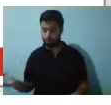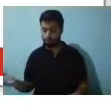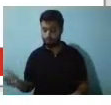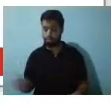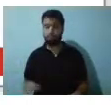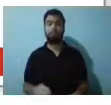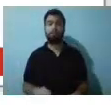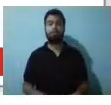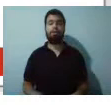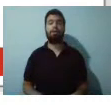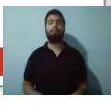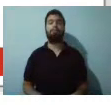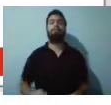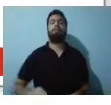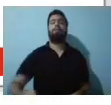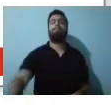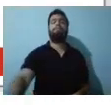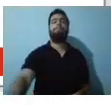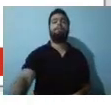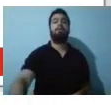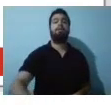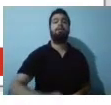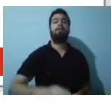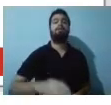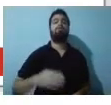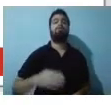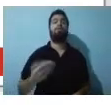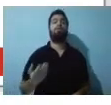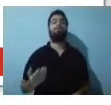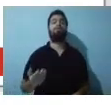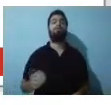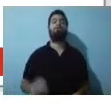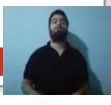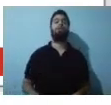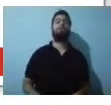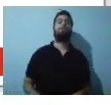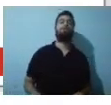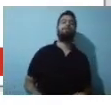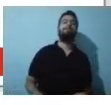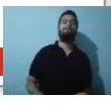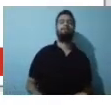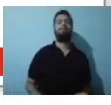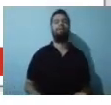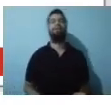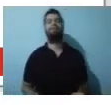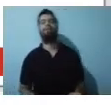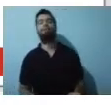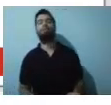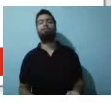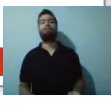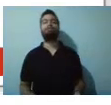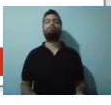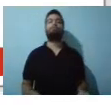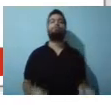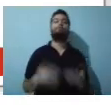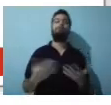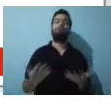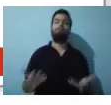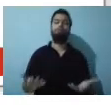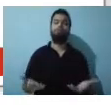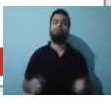econômico com justa distribuição de renda, tá? E aí, falando sobre a questão de Cuba, né? Eu até fiz uma brincadeira, a instabilidade